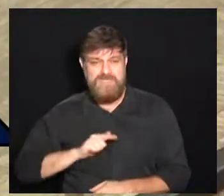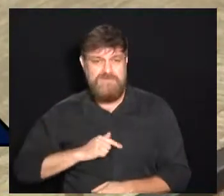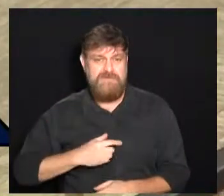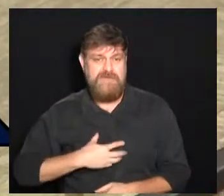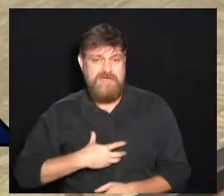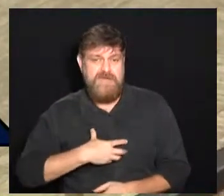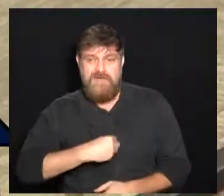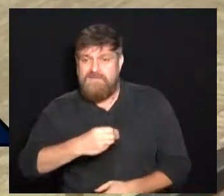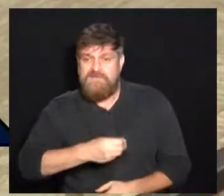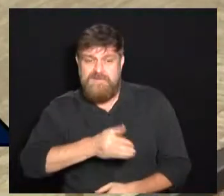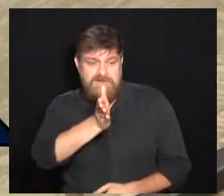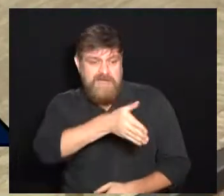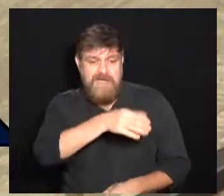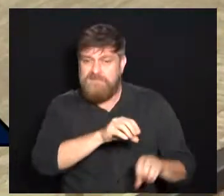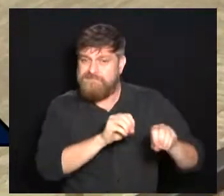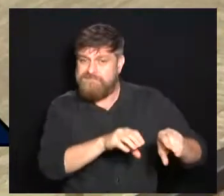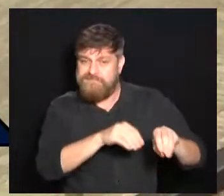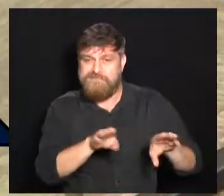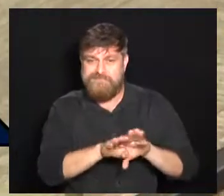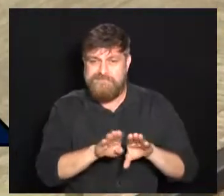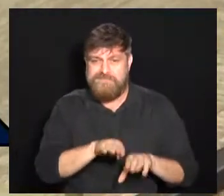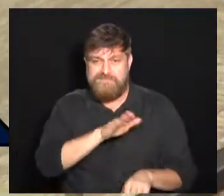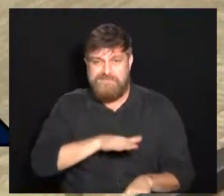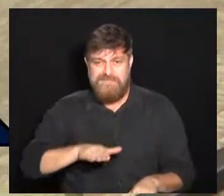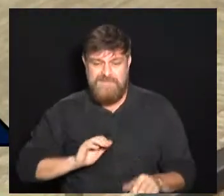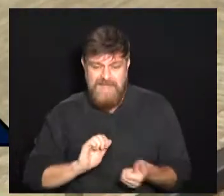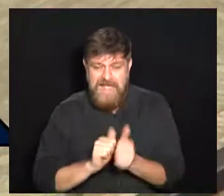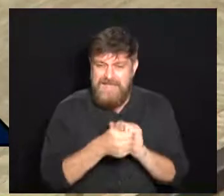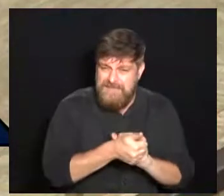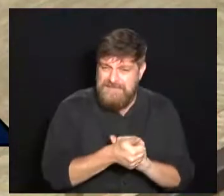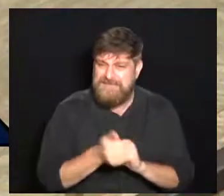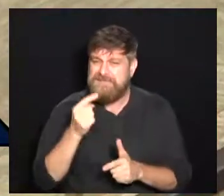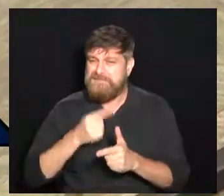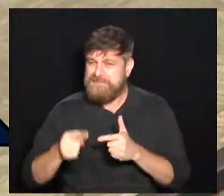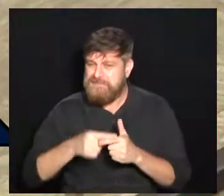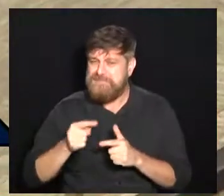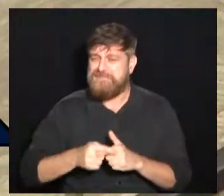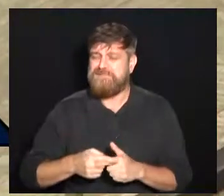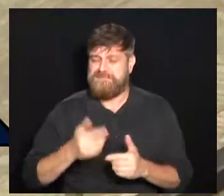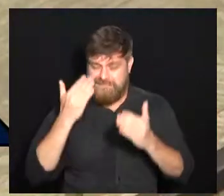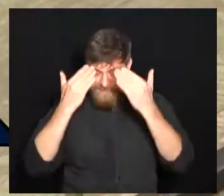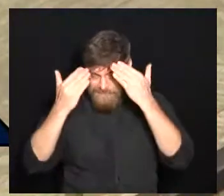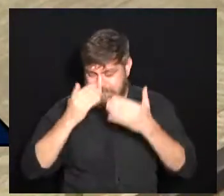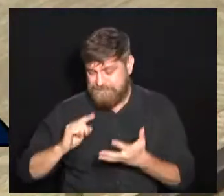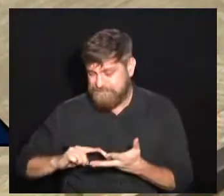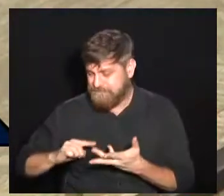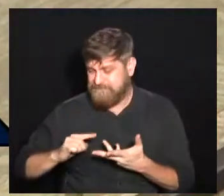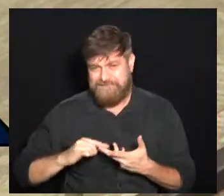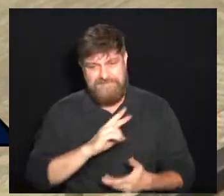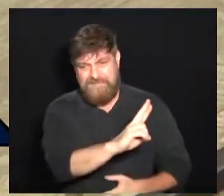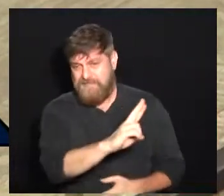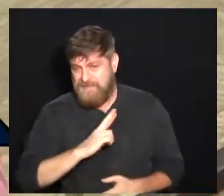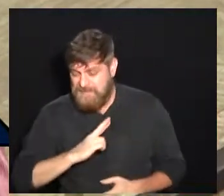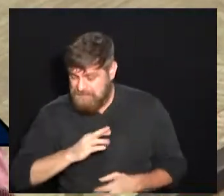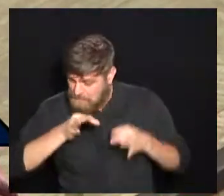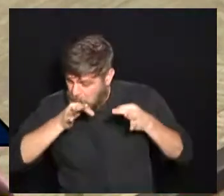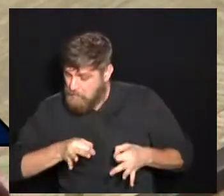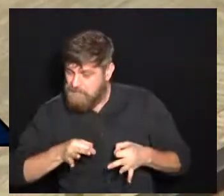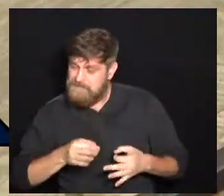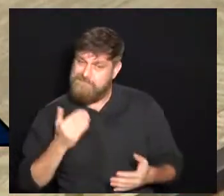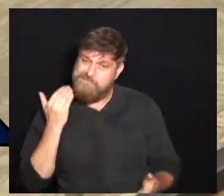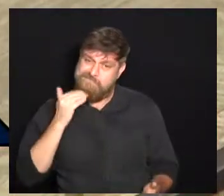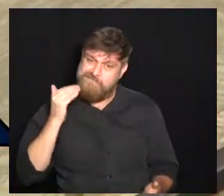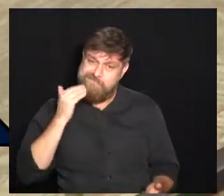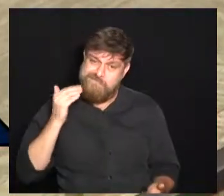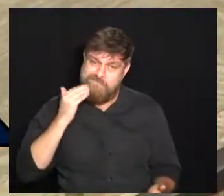filhos suspensas, problemas psicológicos na adaptação, diversas questões que as respostas não foram exatamente como nós